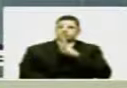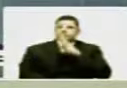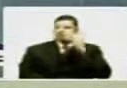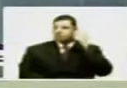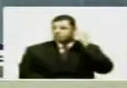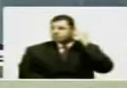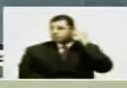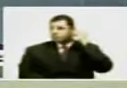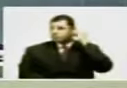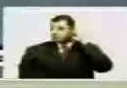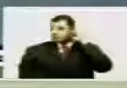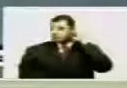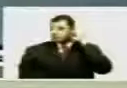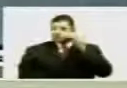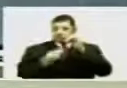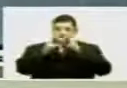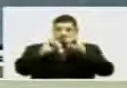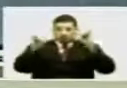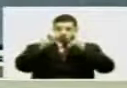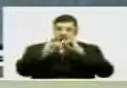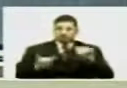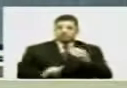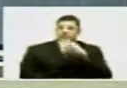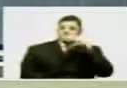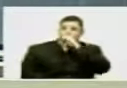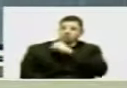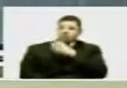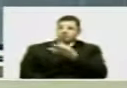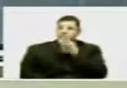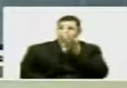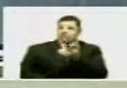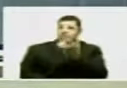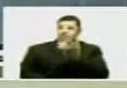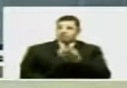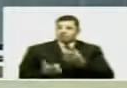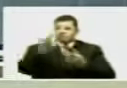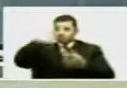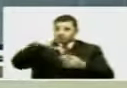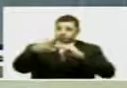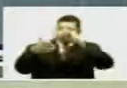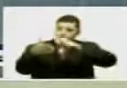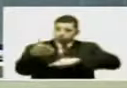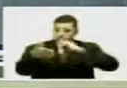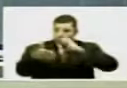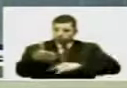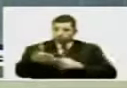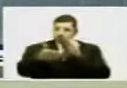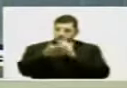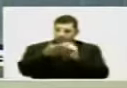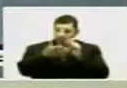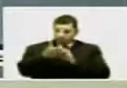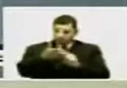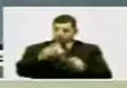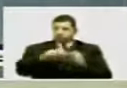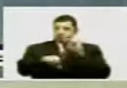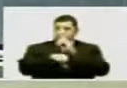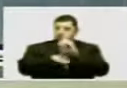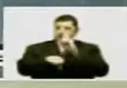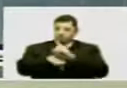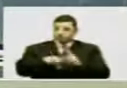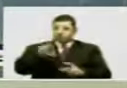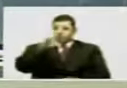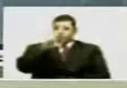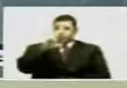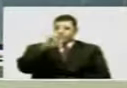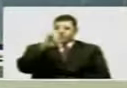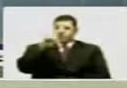reconhecer, e essa informação ratificada por outro documento assinado pelo doutor